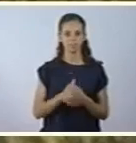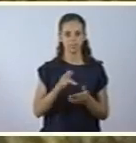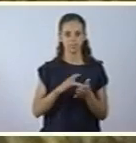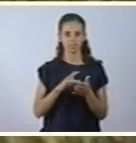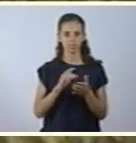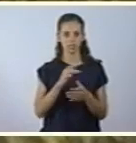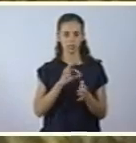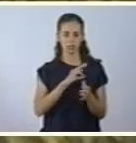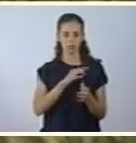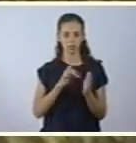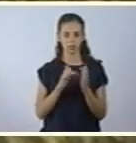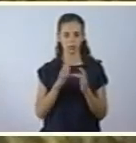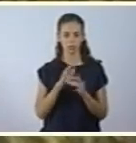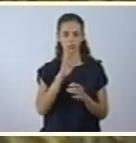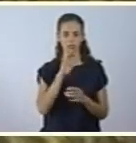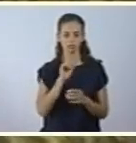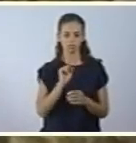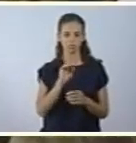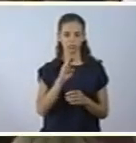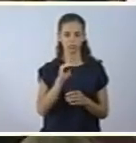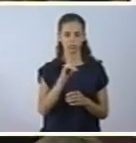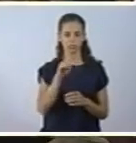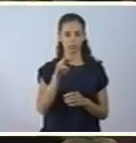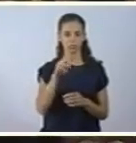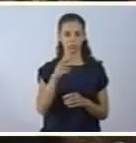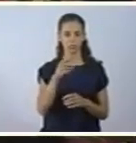Evangelho de Nosso Senhor Jesus Cristo segundo São Mateus.